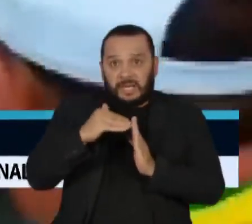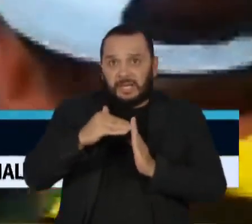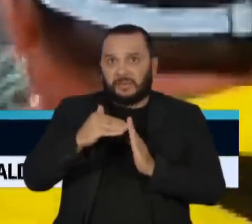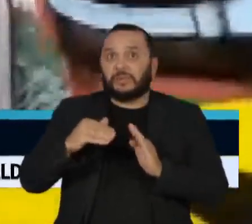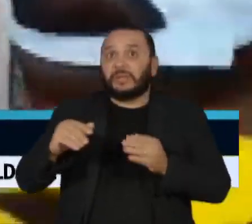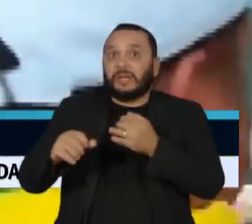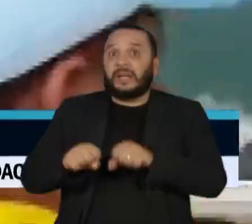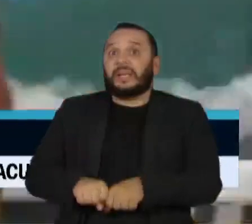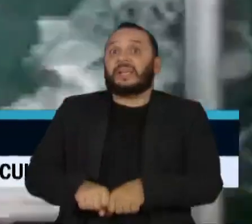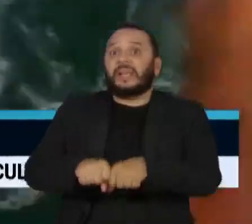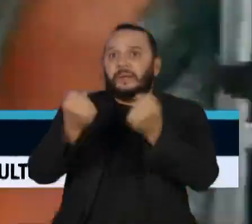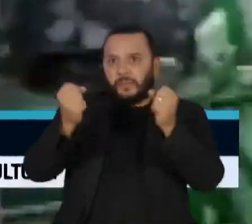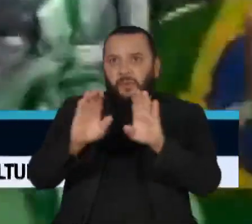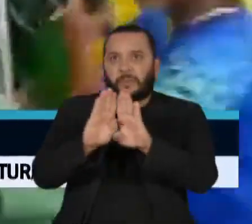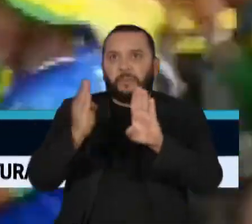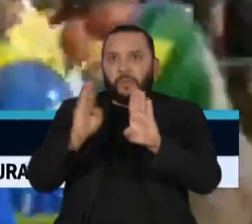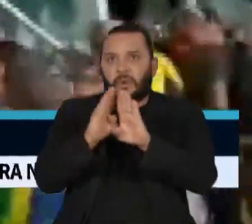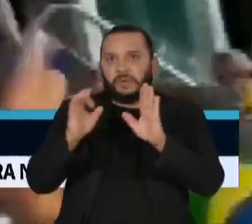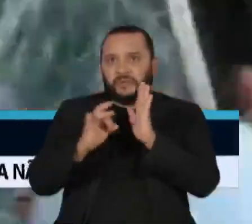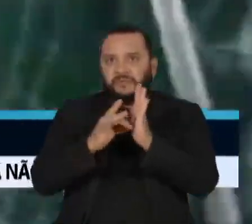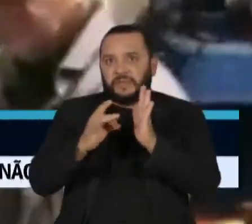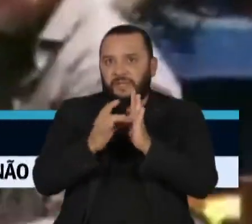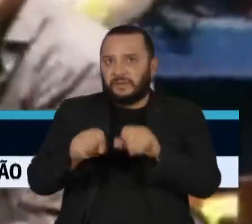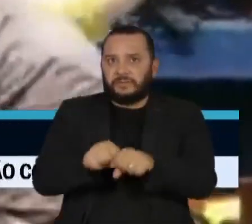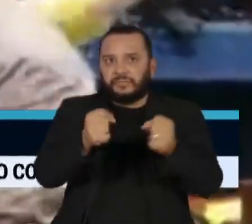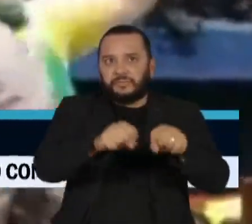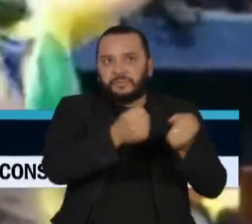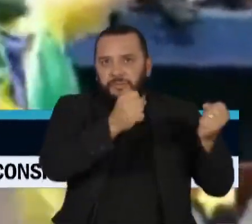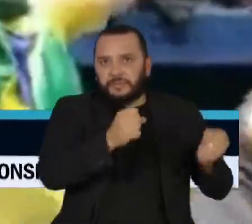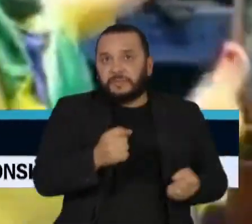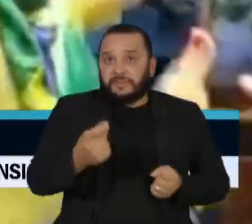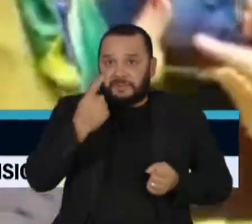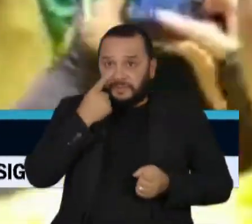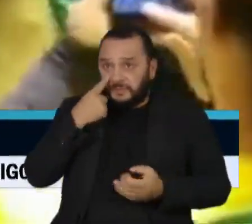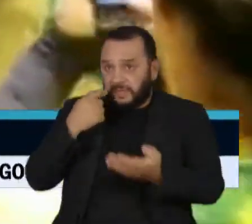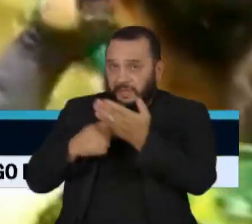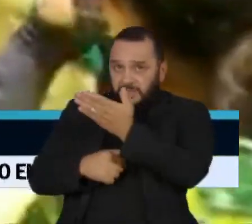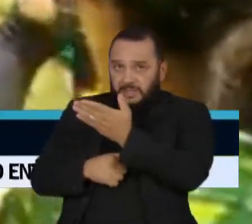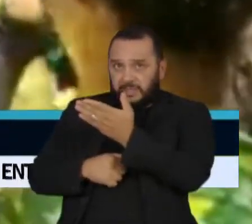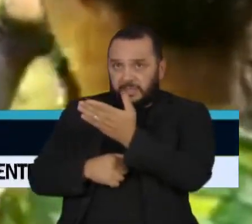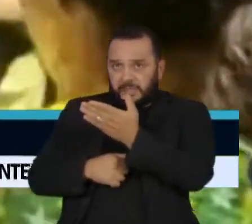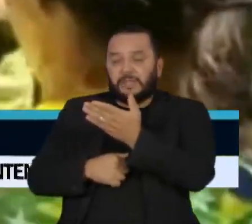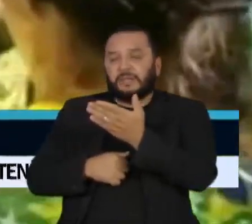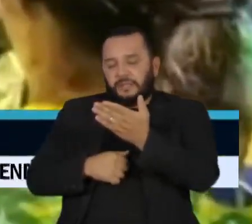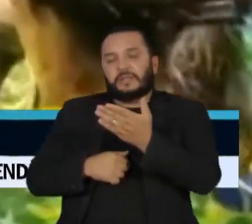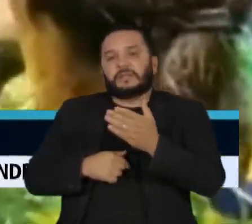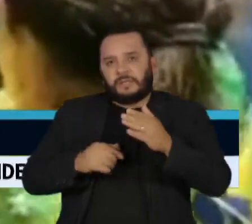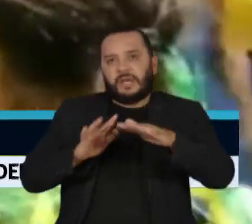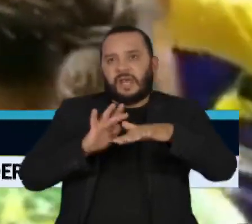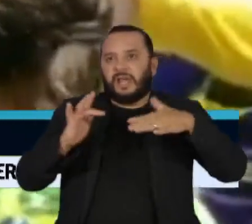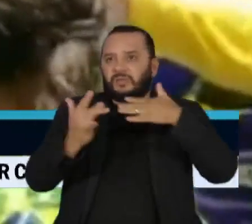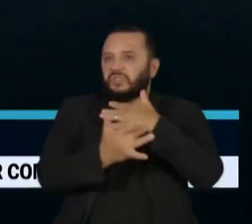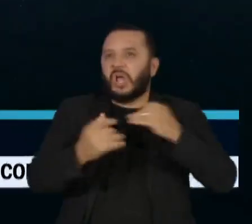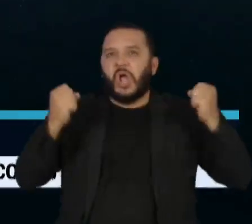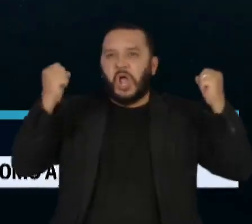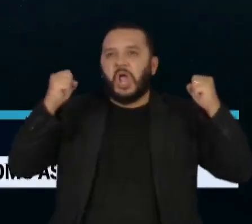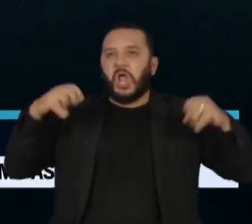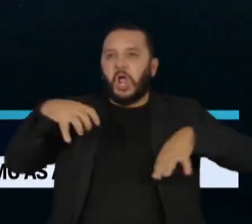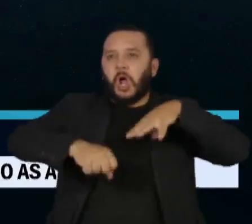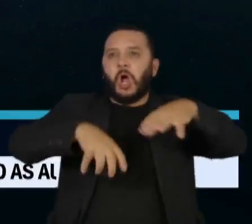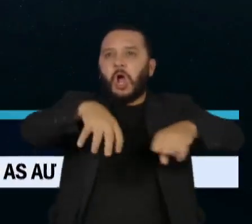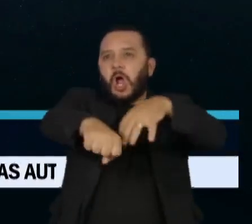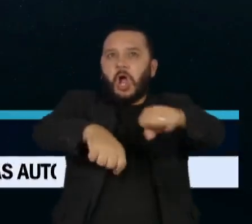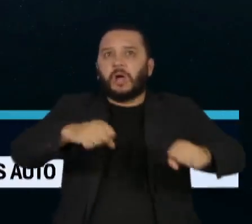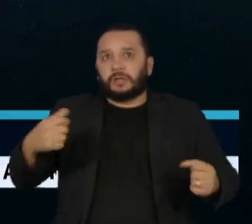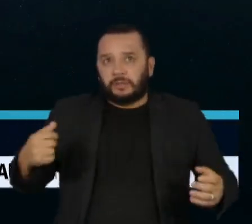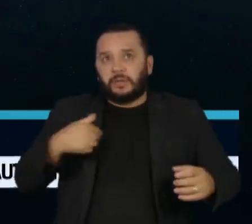invasores quebraram as portas de vidro que dão acesso ao local. As imagens do momento foram exibidas nas redes sociais como uma conquista.